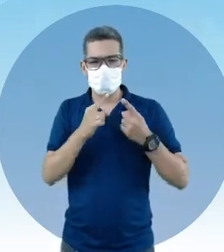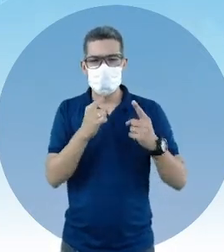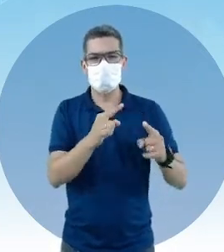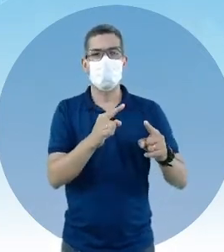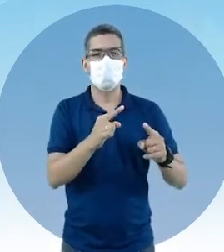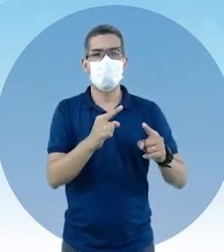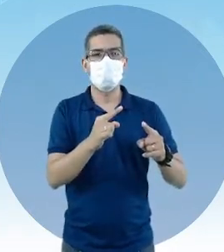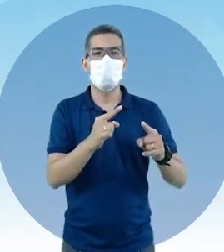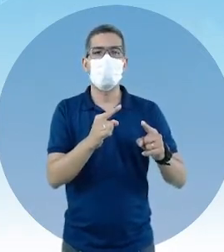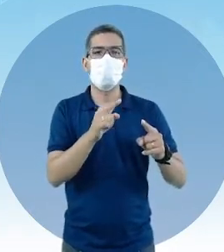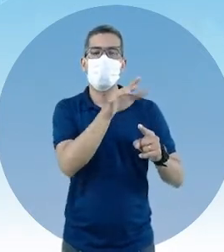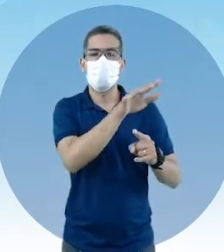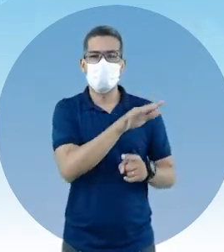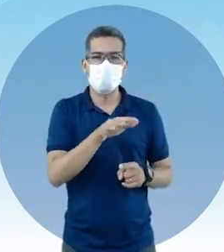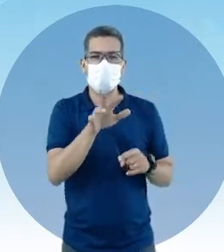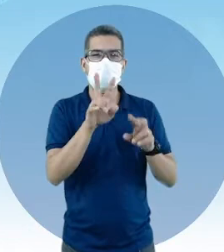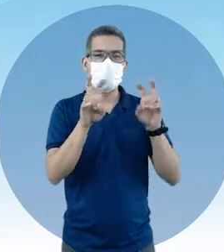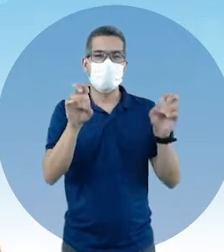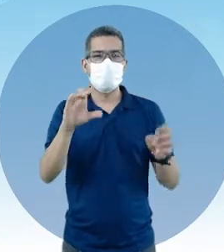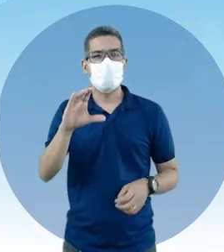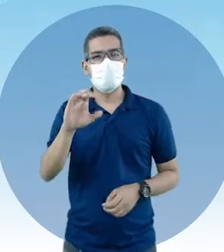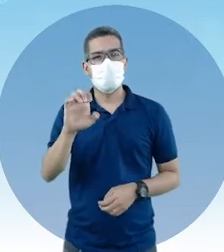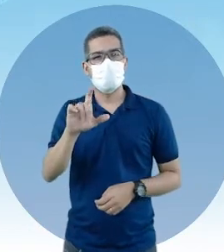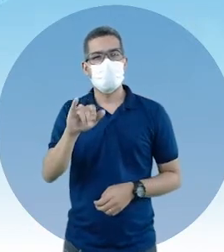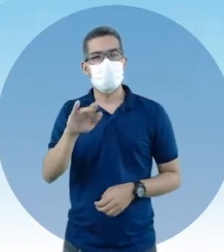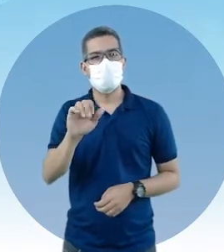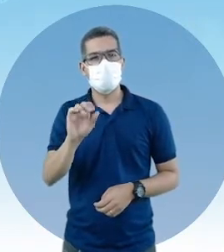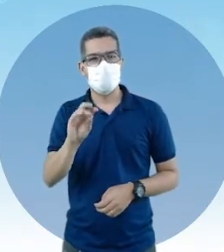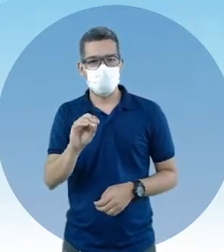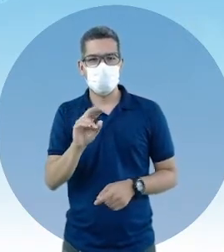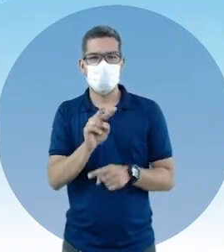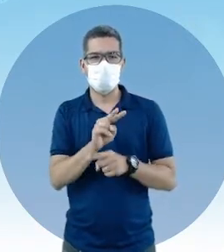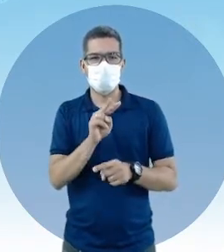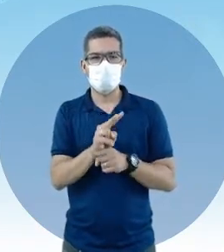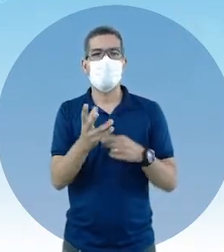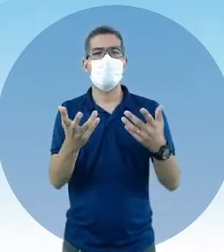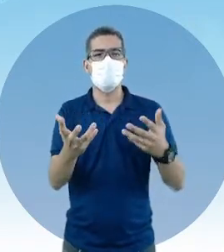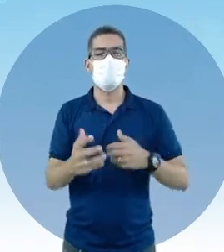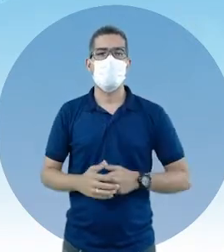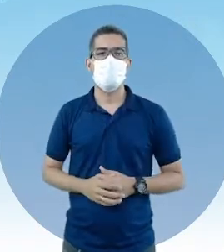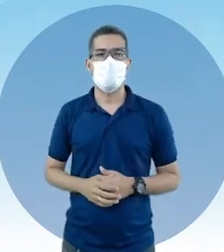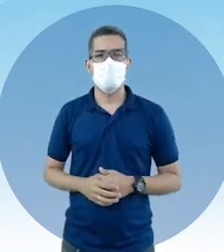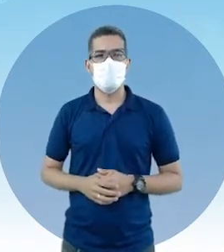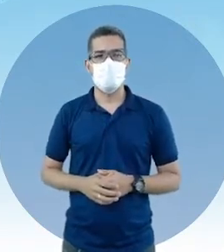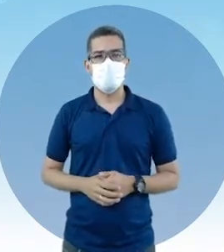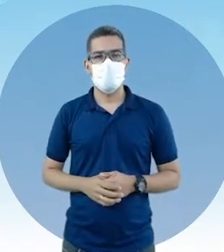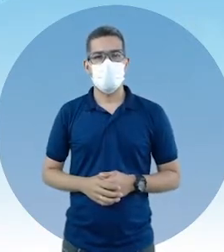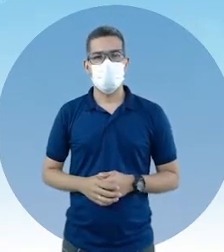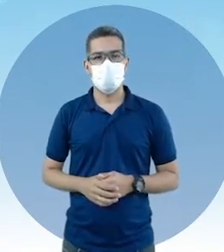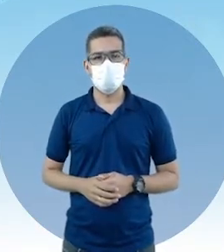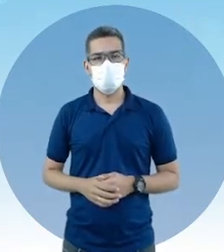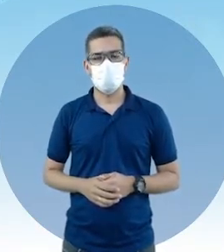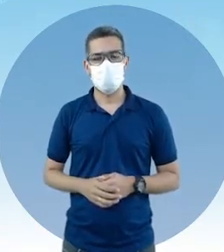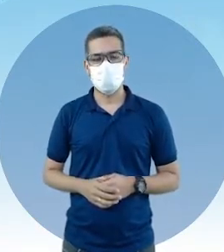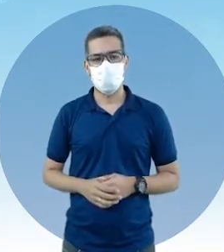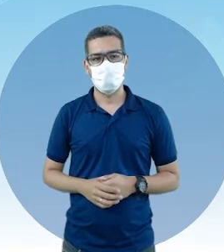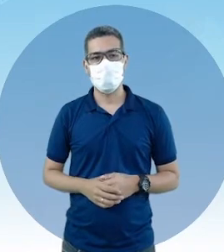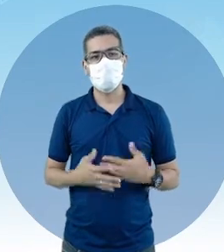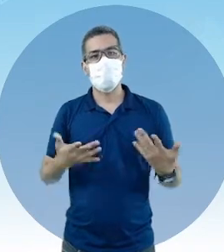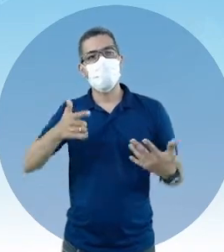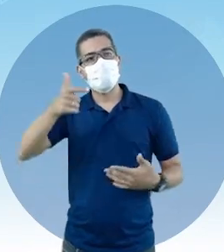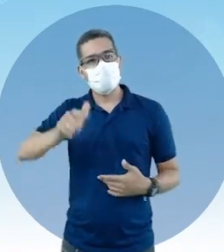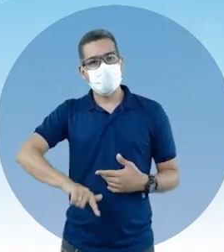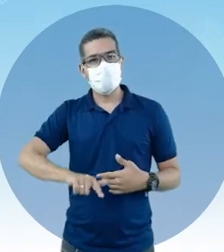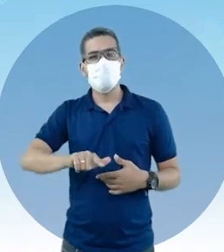de preservar os pontos da fé católica. E aqui trago mais uma vez a questão